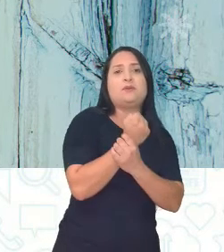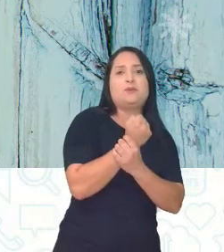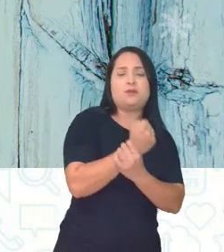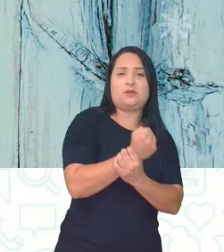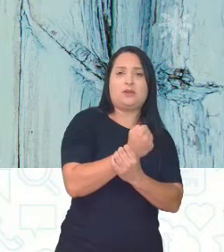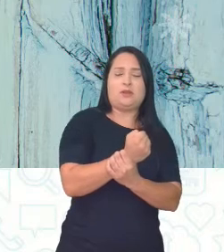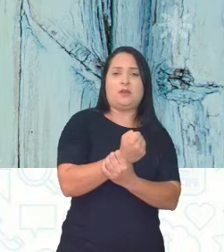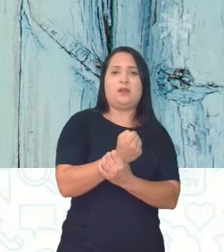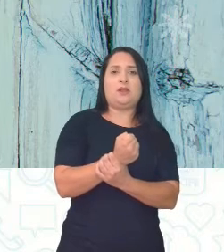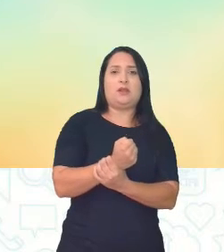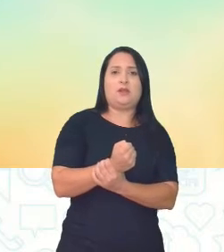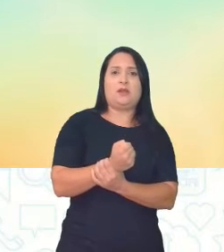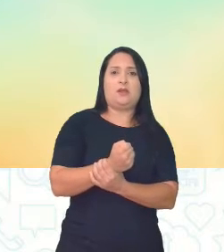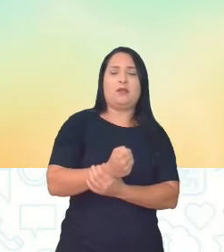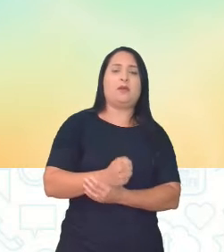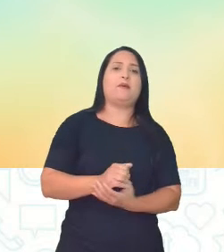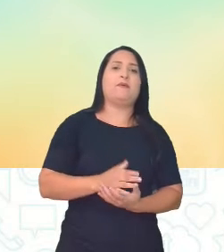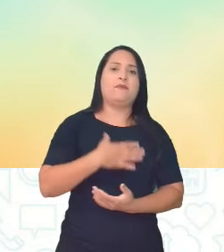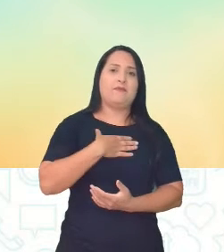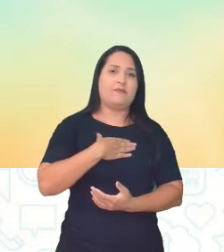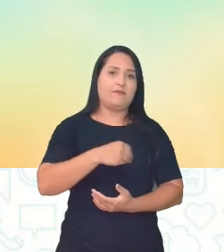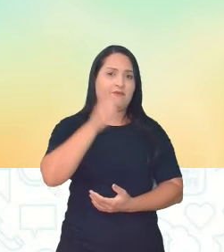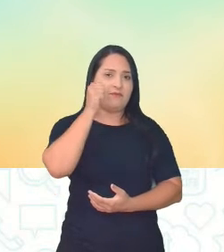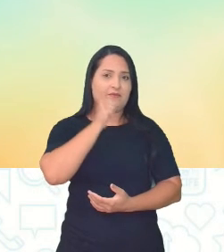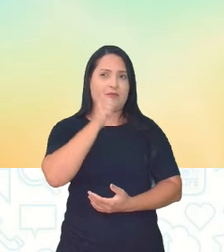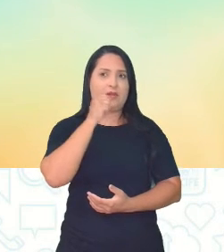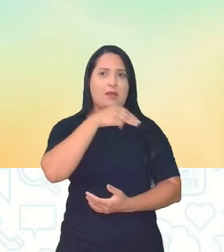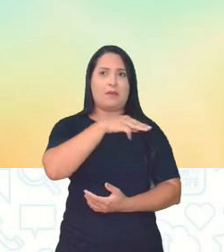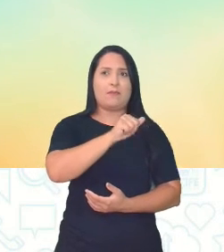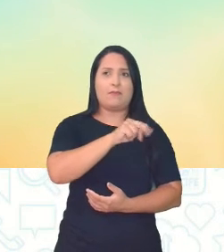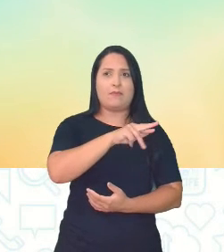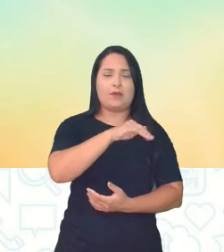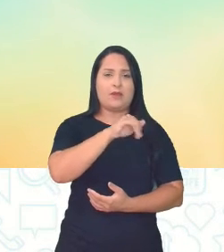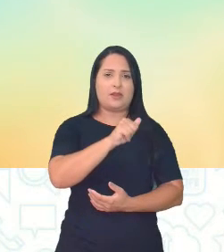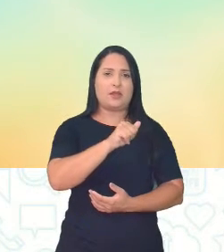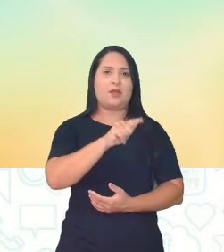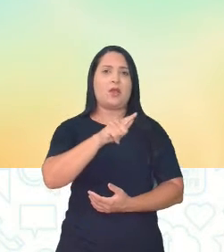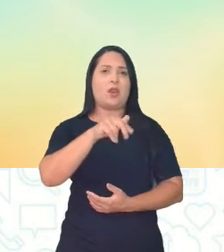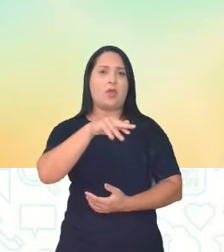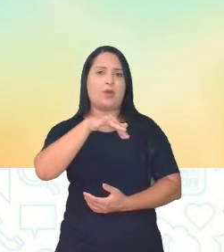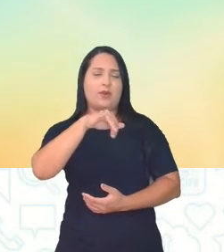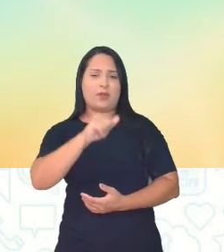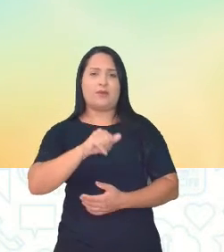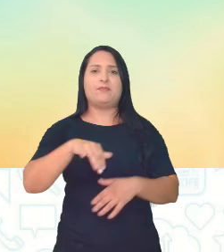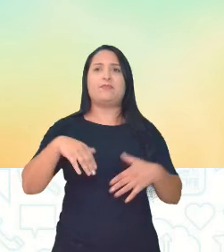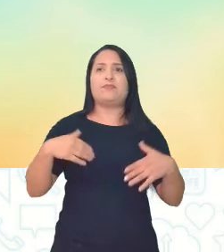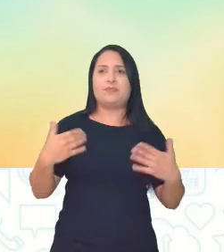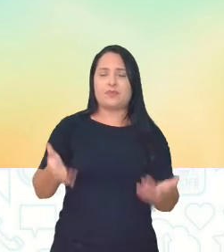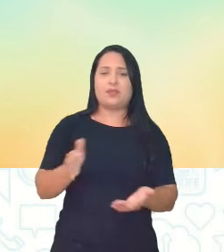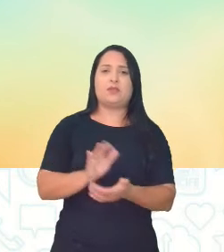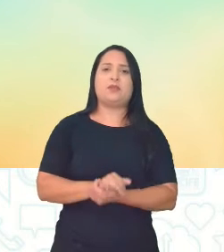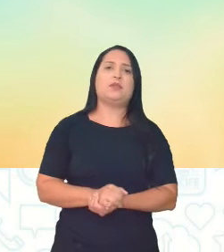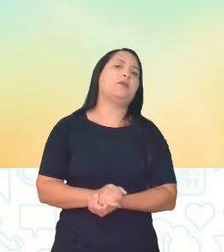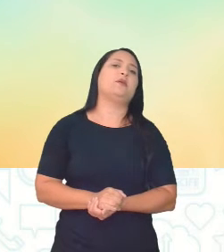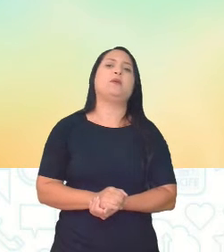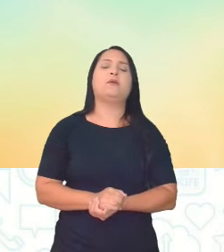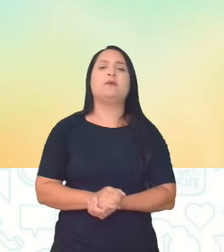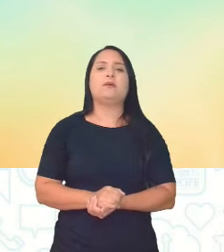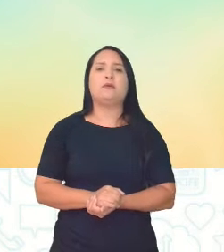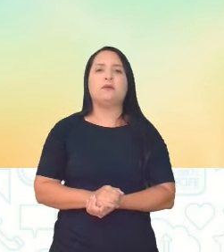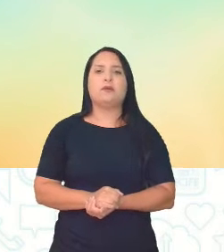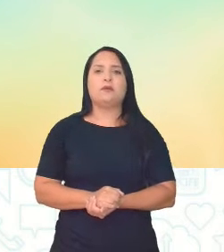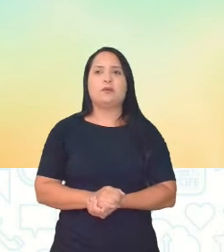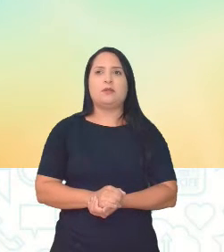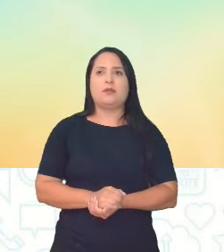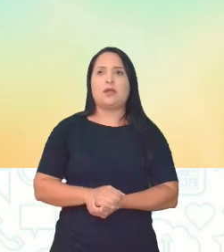sua filha, né, a Maria da Glória. E olha aí, a morte de Dom João VI, a coroa portuguesa iria, por direito,